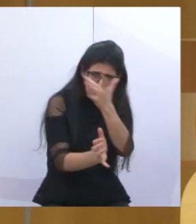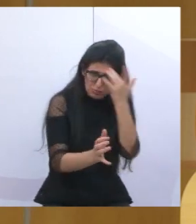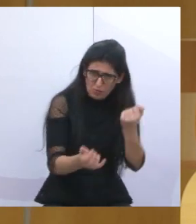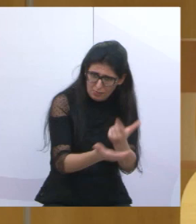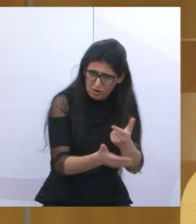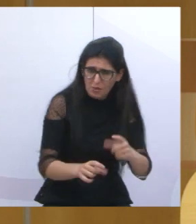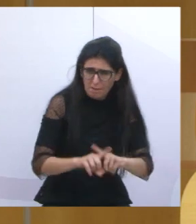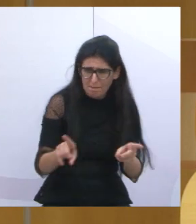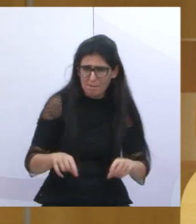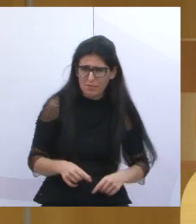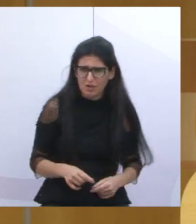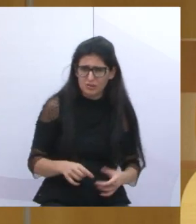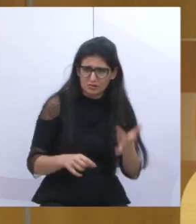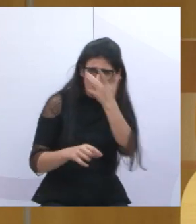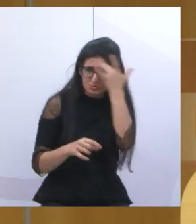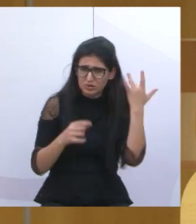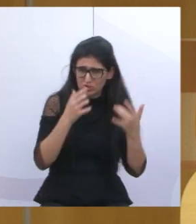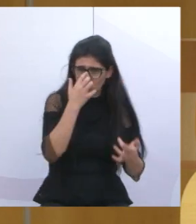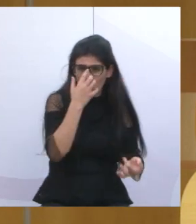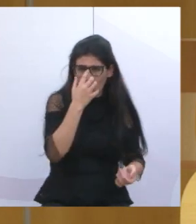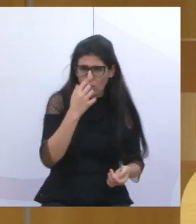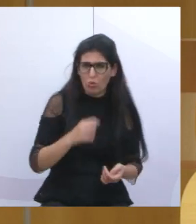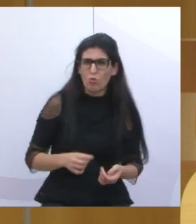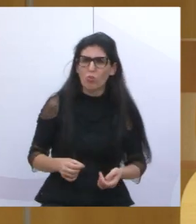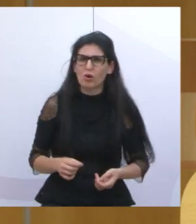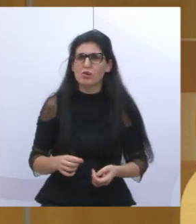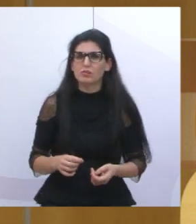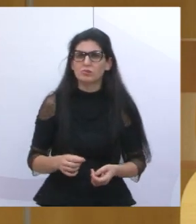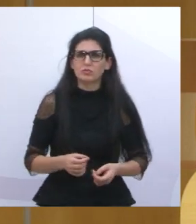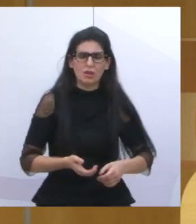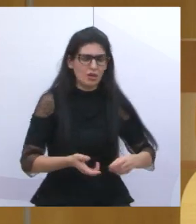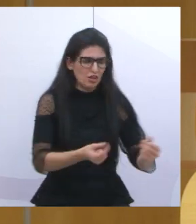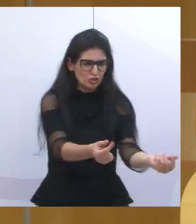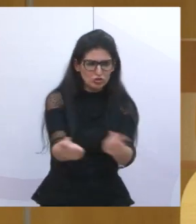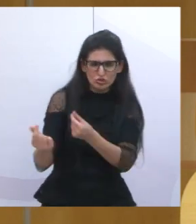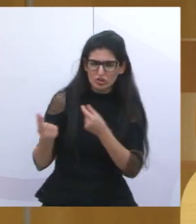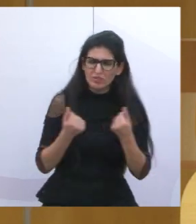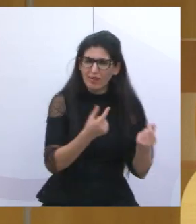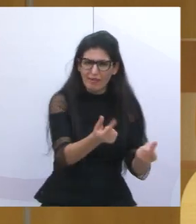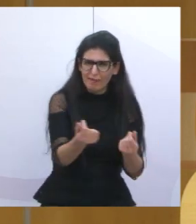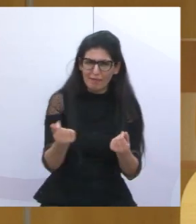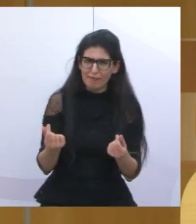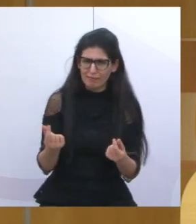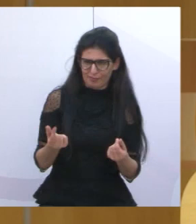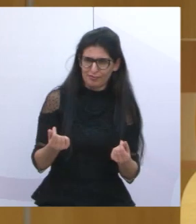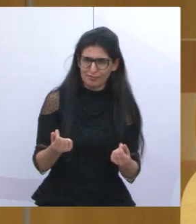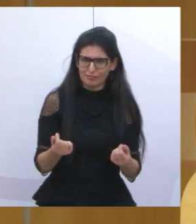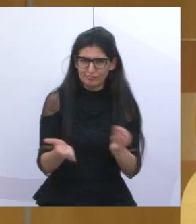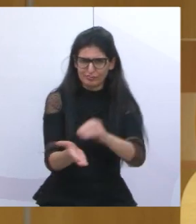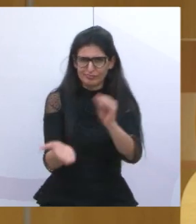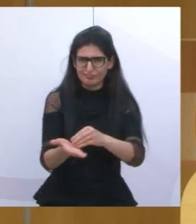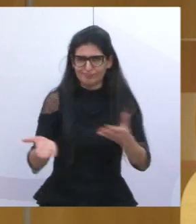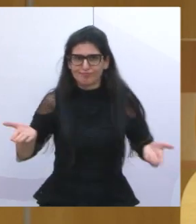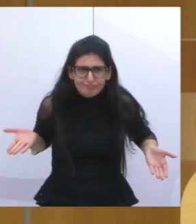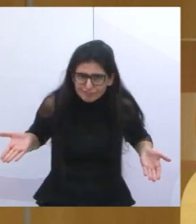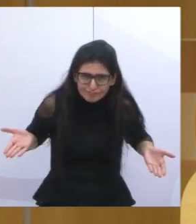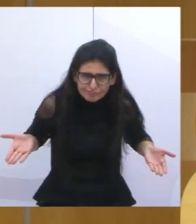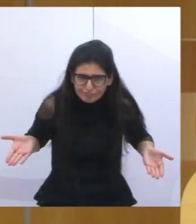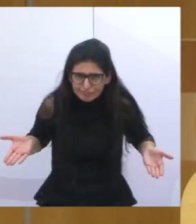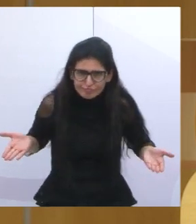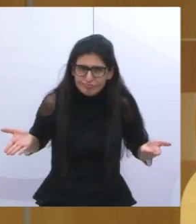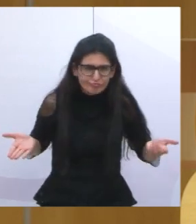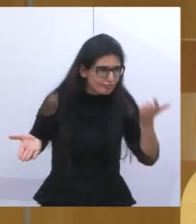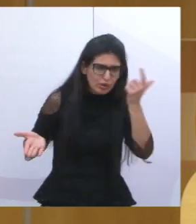Então, eu acho que foi uma pena, né, não ter adiado por 2 sessões para discutir esse projeto, mas o projeto